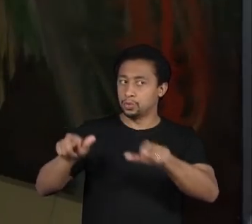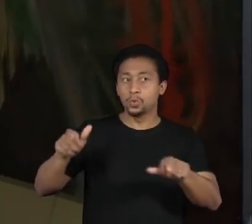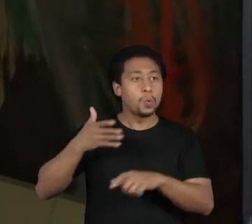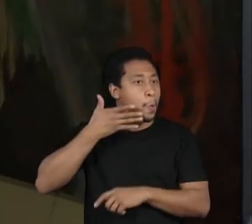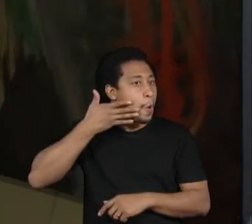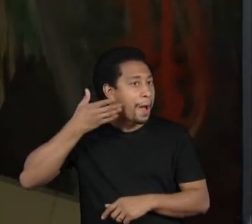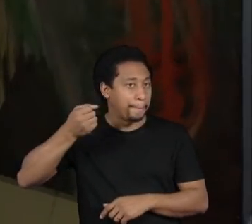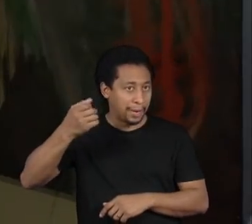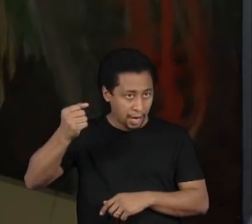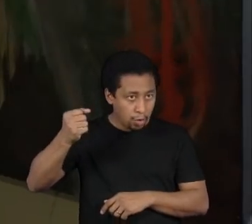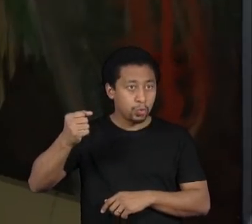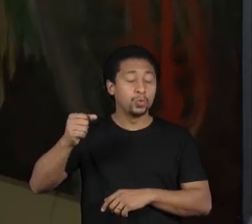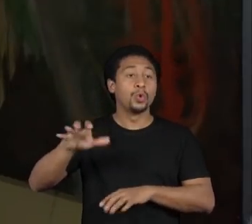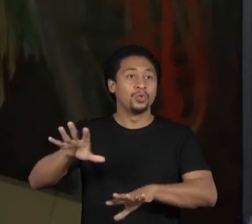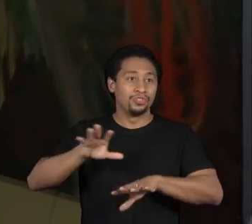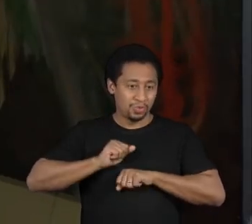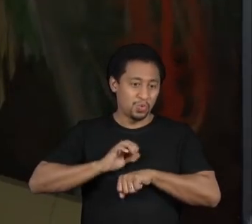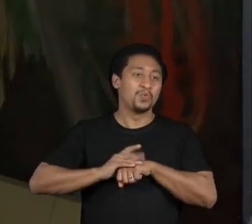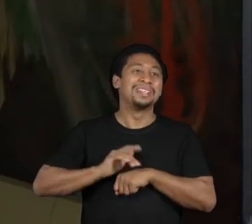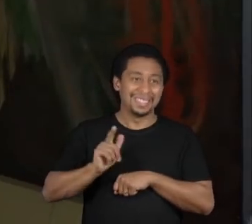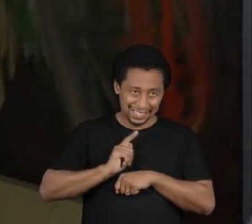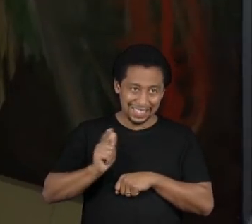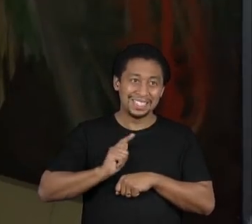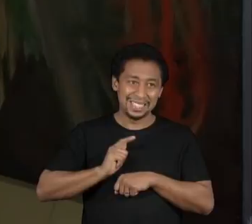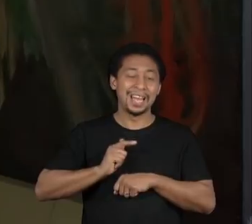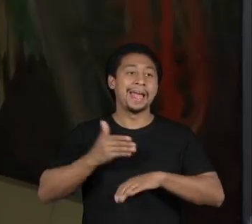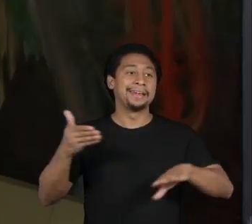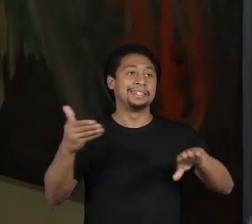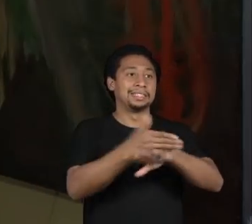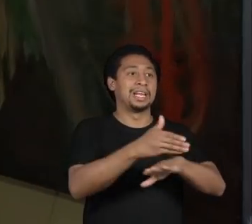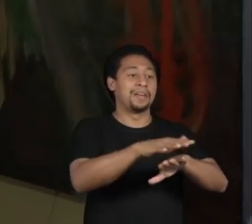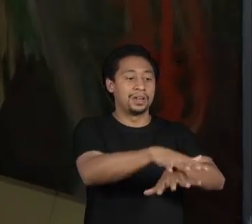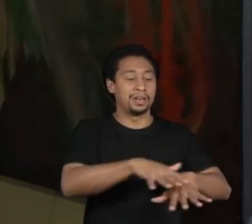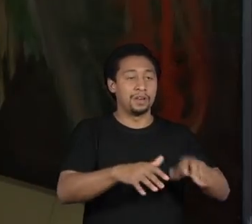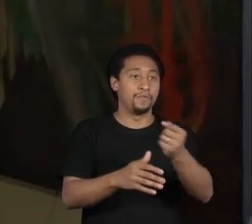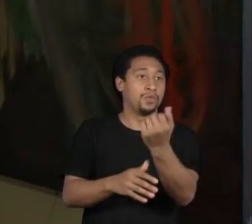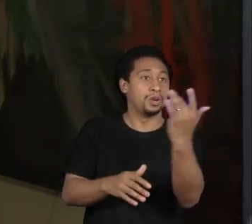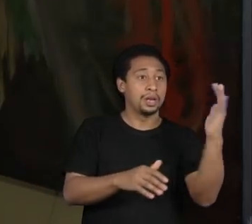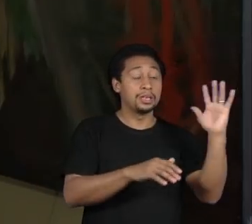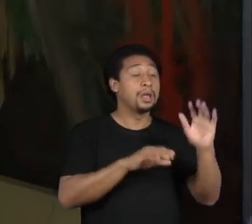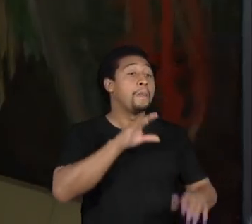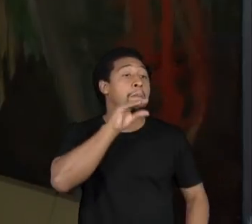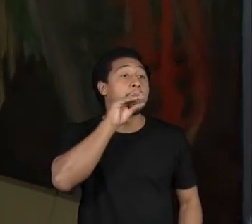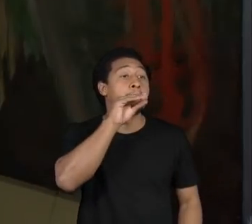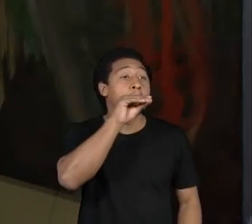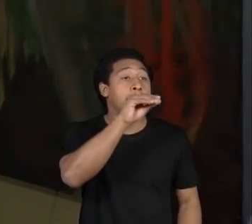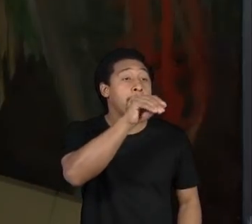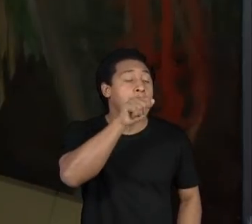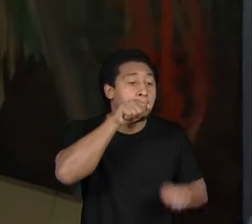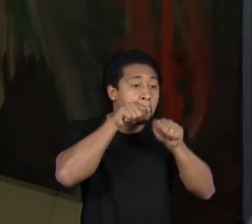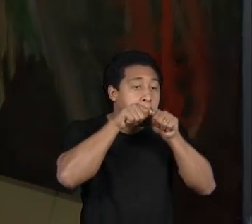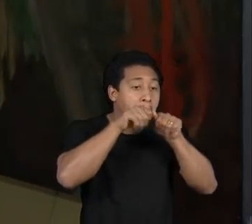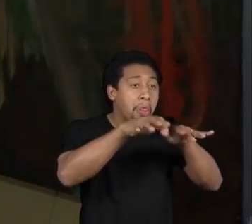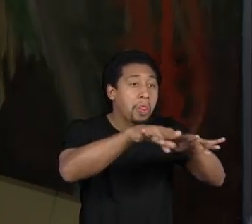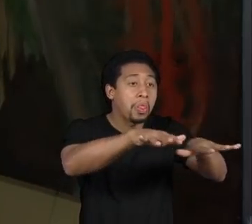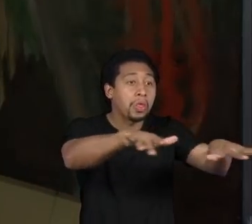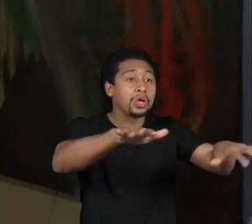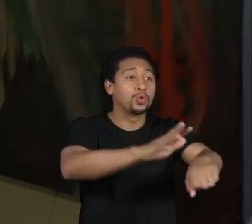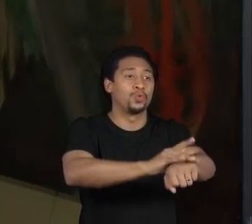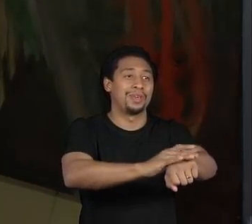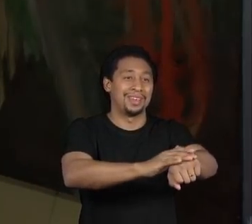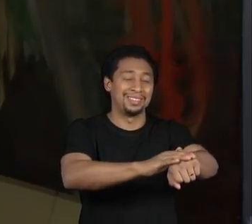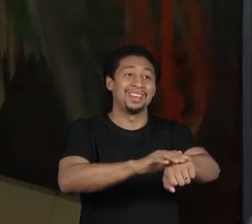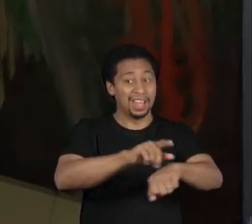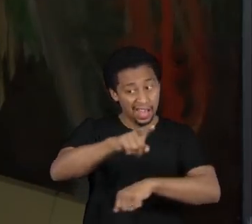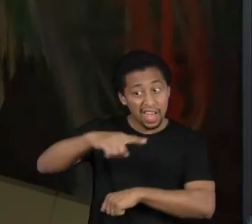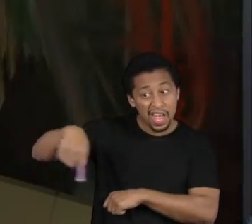corpo. Quando falava, transmitia para o índio. Foi o sarampo que matou a minha avó, mãe, tio, irmãos, coleguinhas,